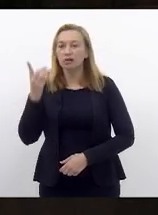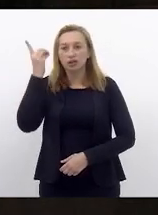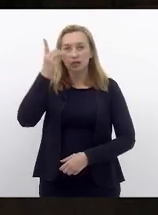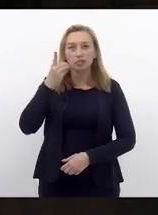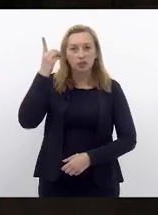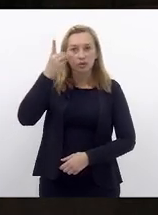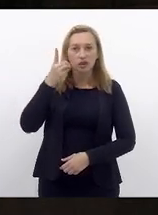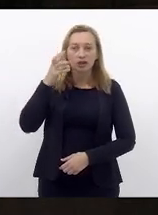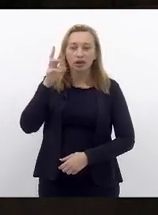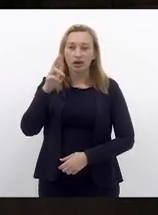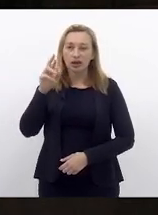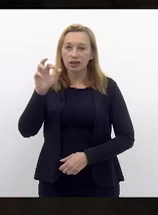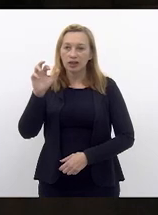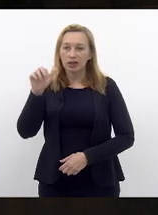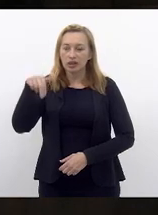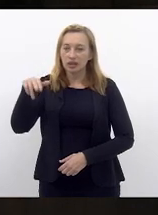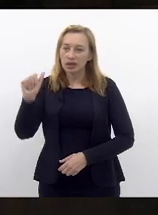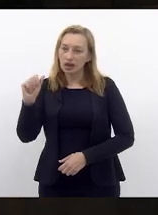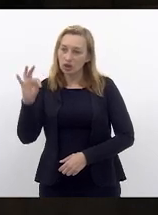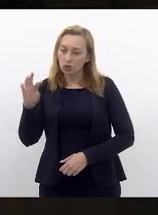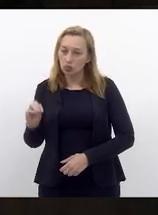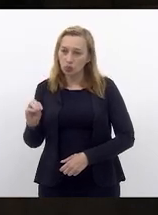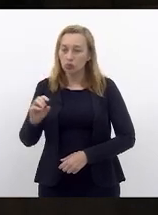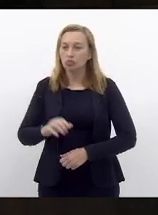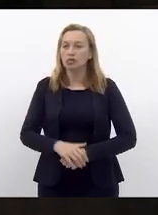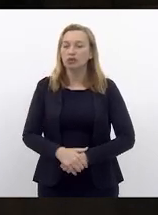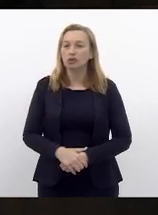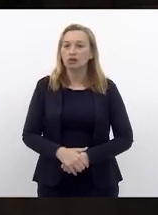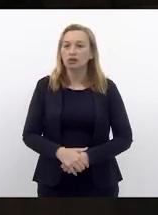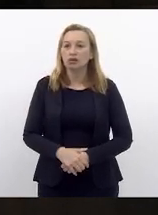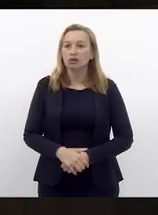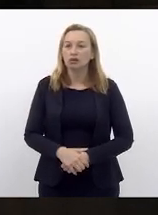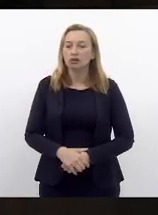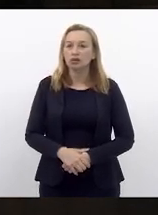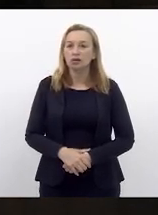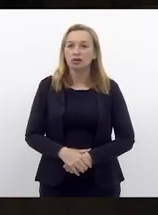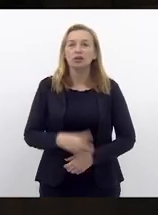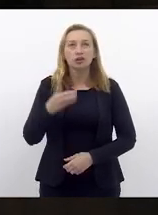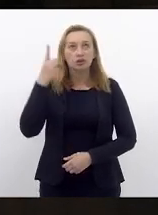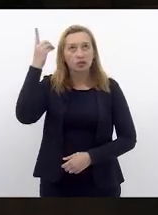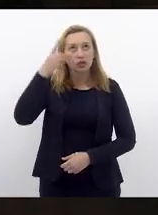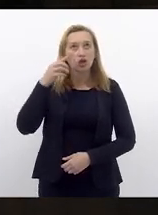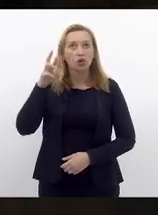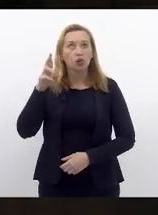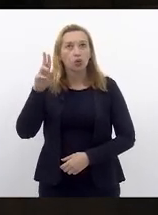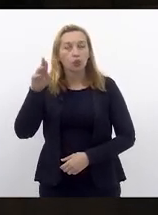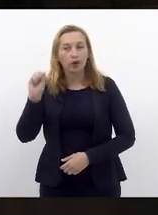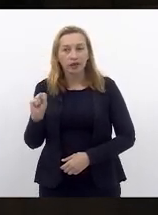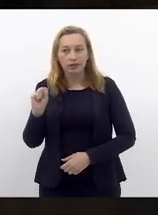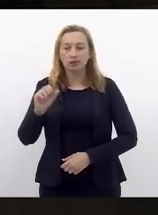Deputado Renato Zaca. Deputado Renato Zaca. Deputado Rubens Montempo.